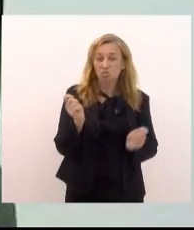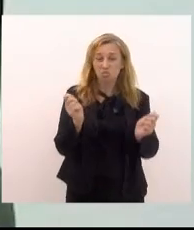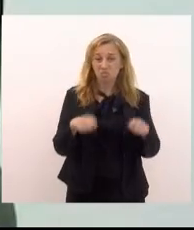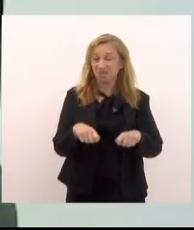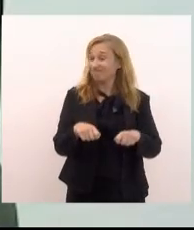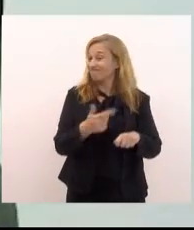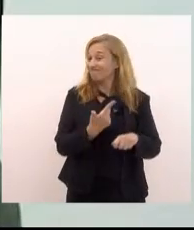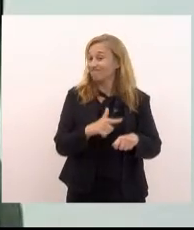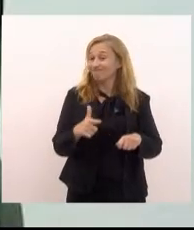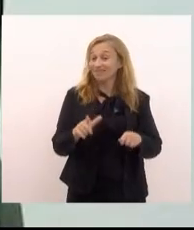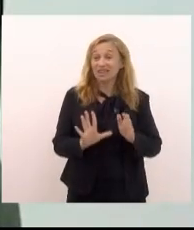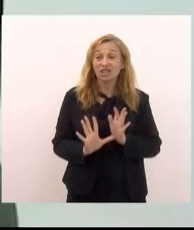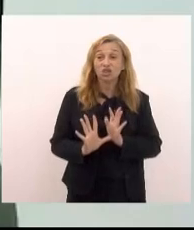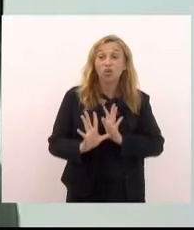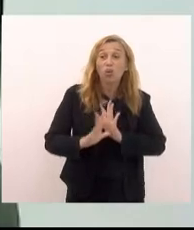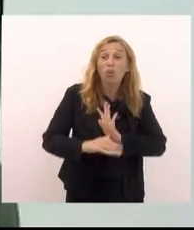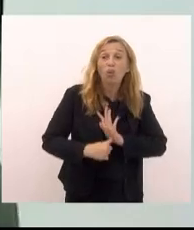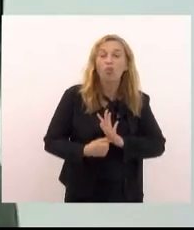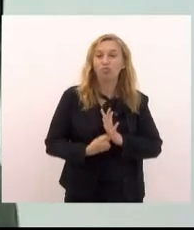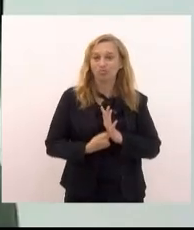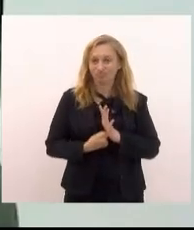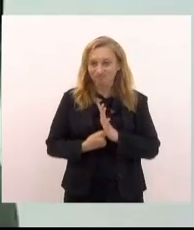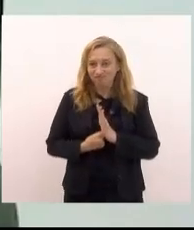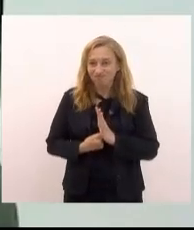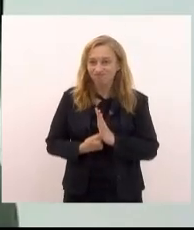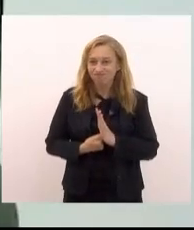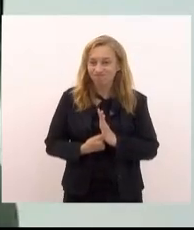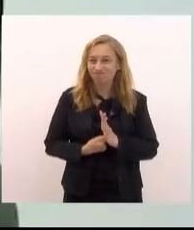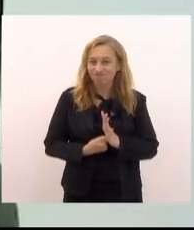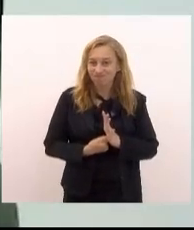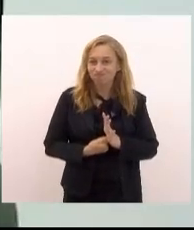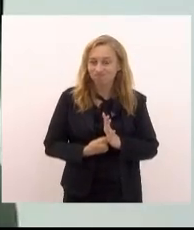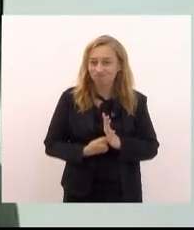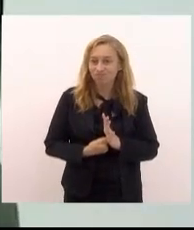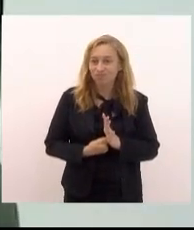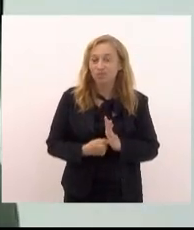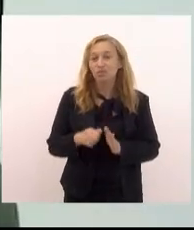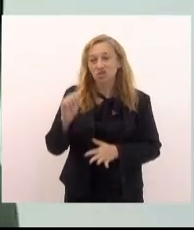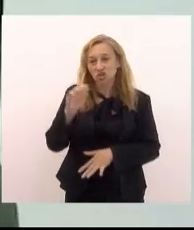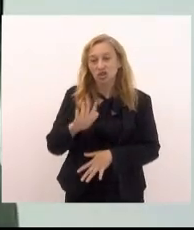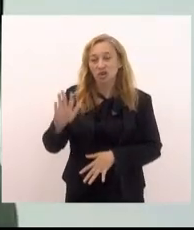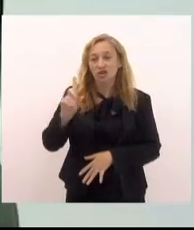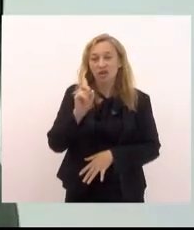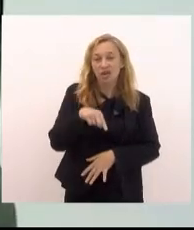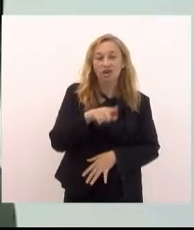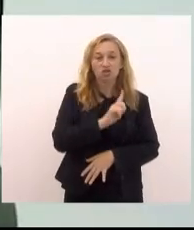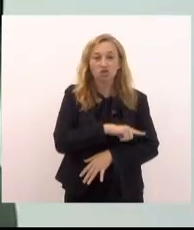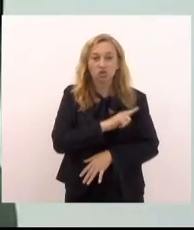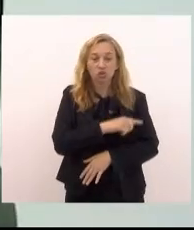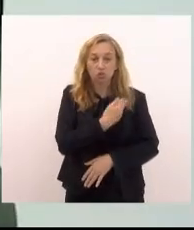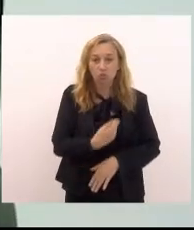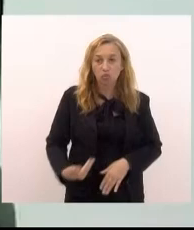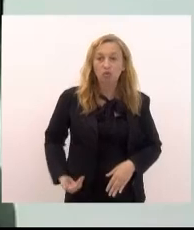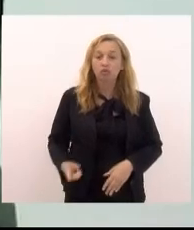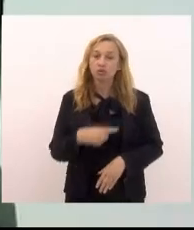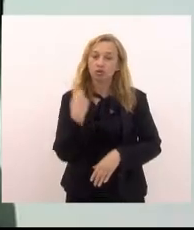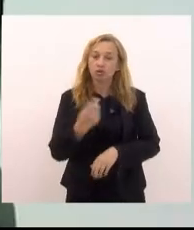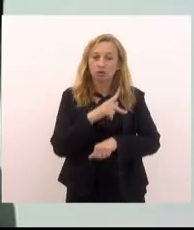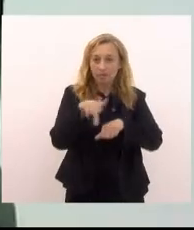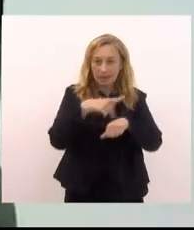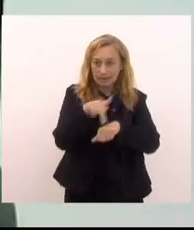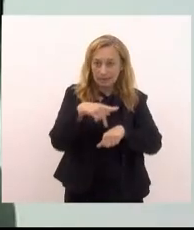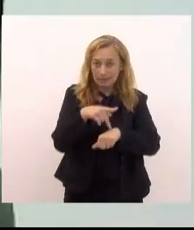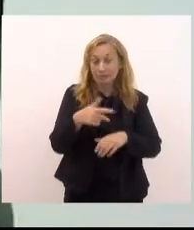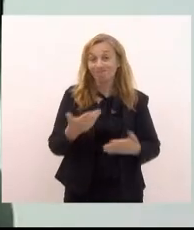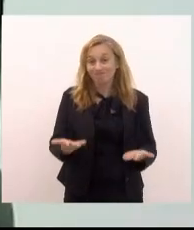incompetência, a roubalheira, o hospício geral que é os gestores públicos do nosso país e